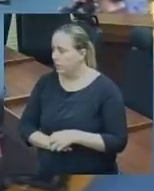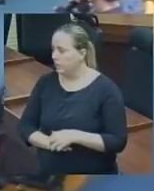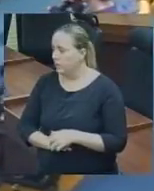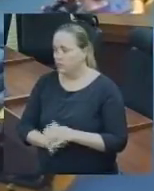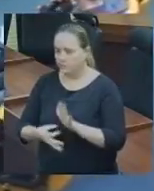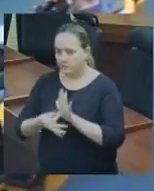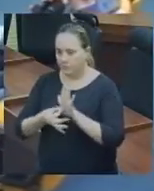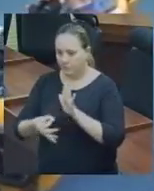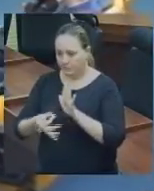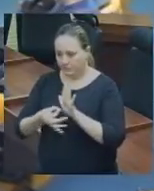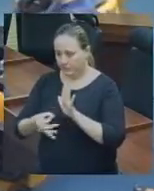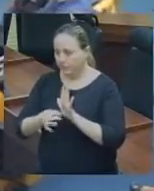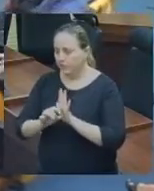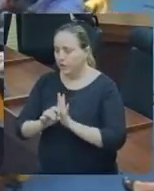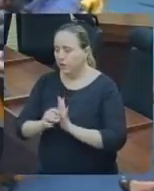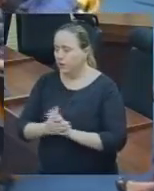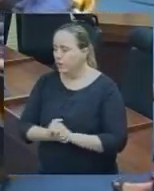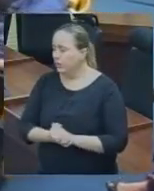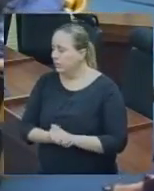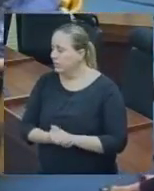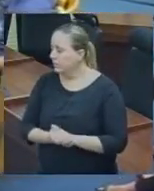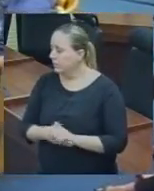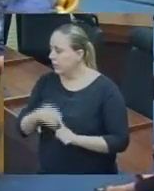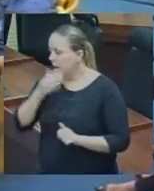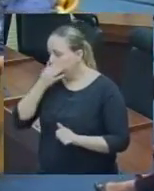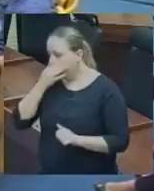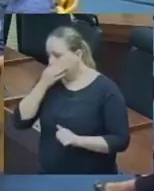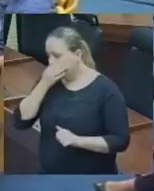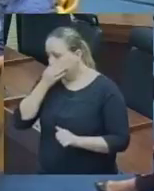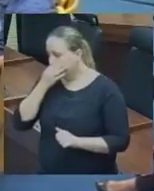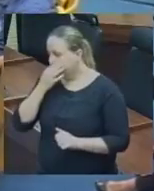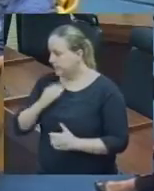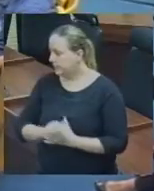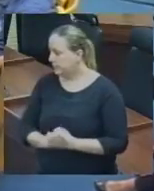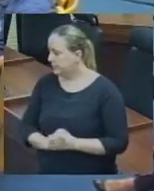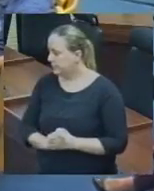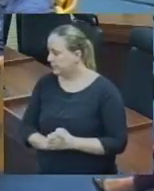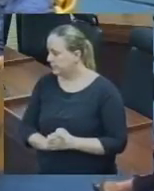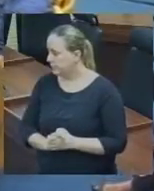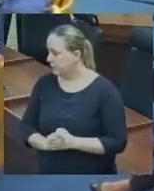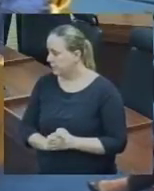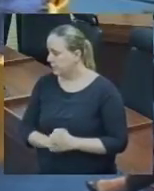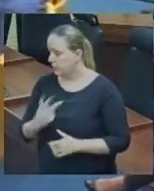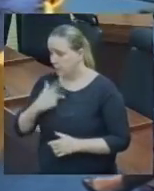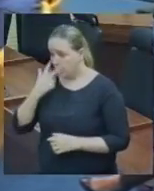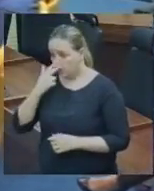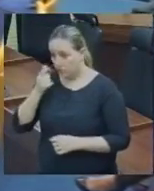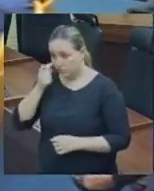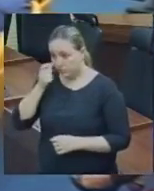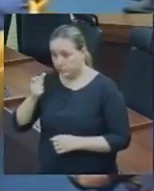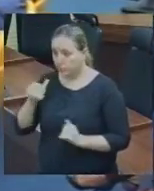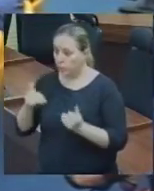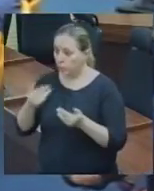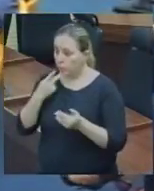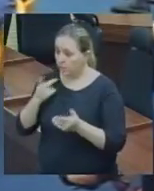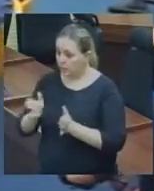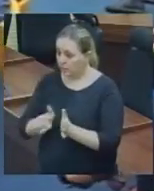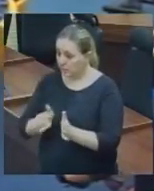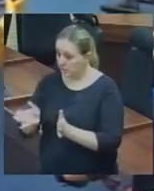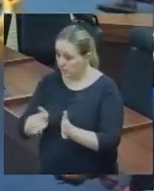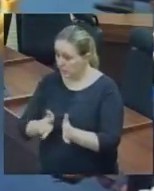só um comentário de respeito na negação da duda que eu acho interessante quando se fala de acessibilidade